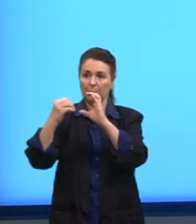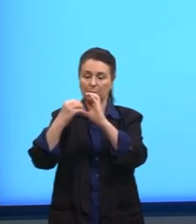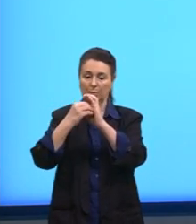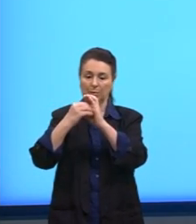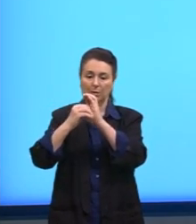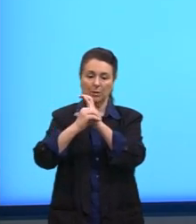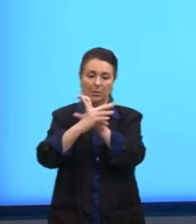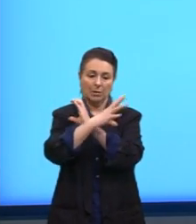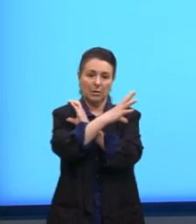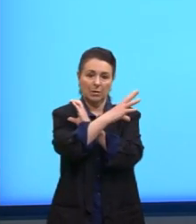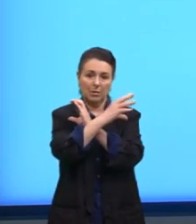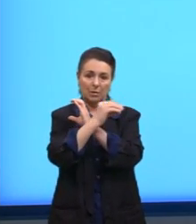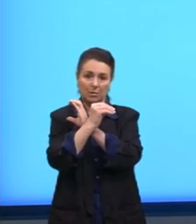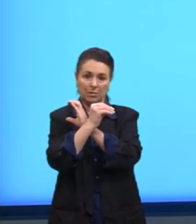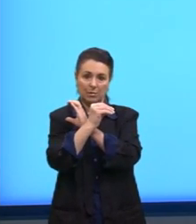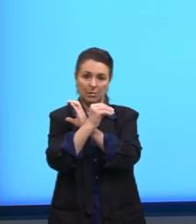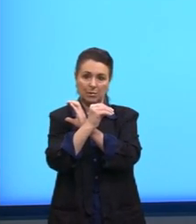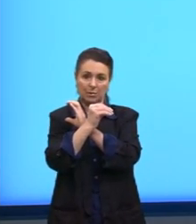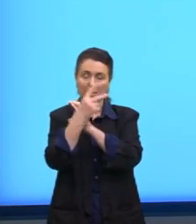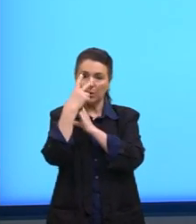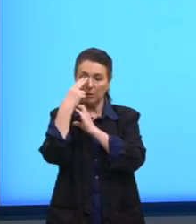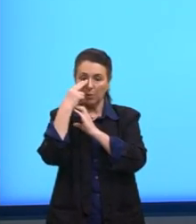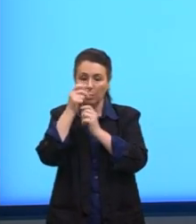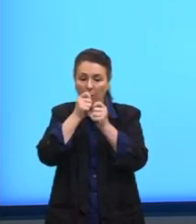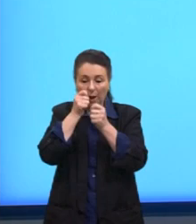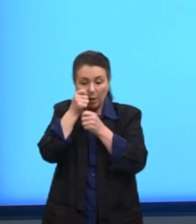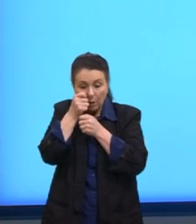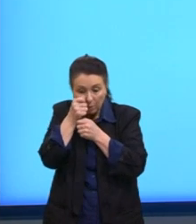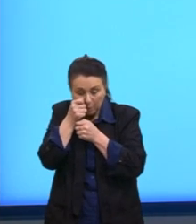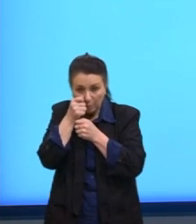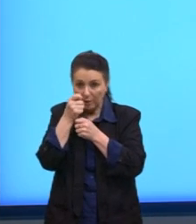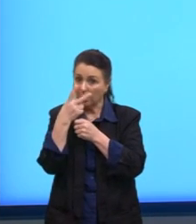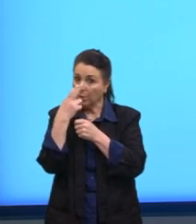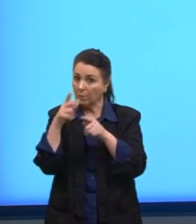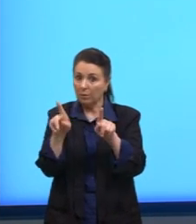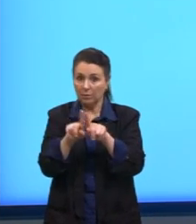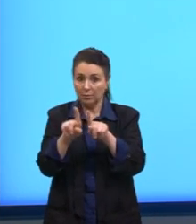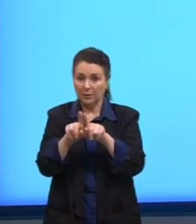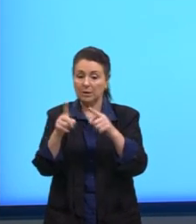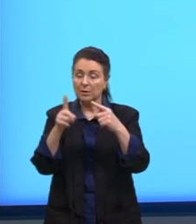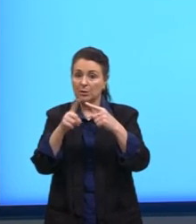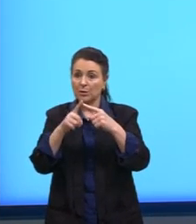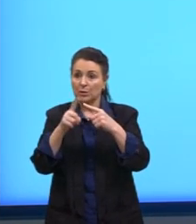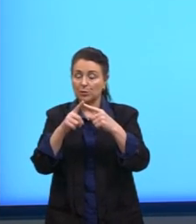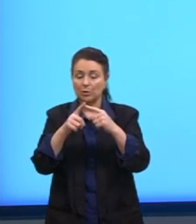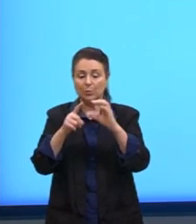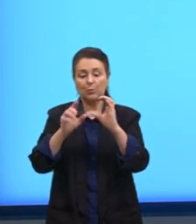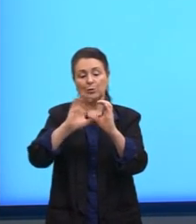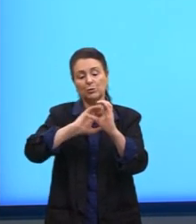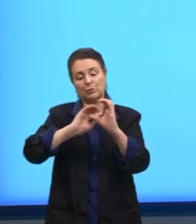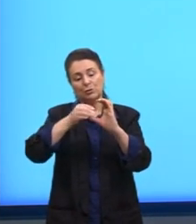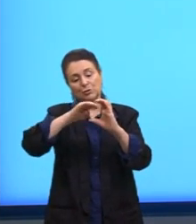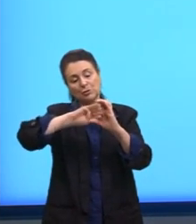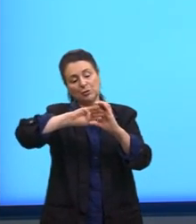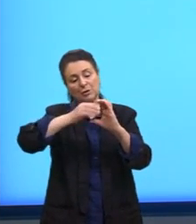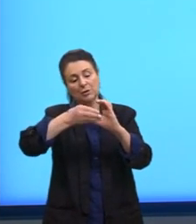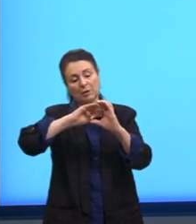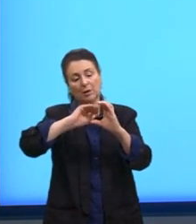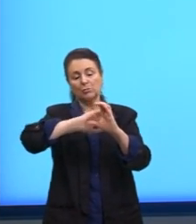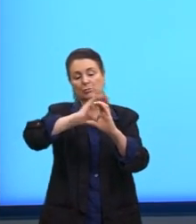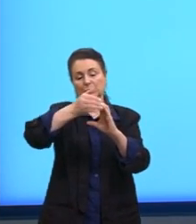aqui como a gente viu no caso da lupa acontece a mesma coisa e esse tipo de lente pode formar imagens tanto